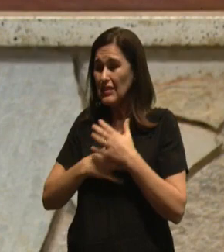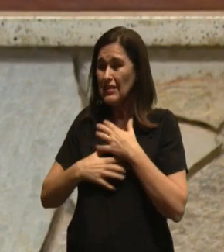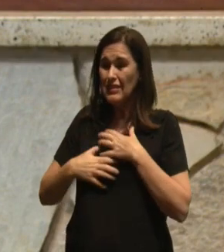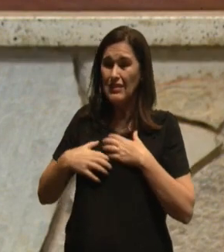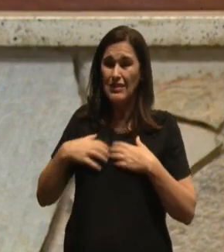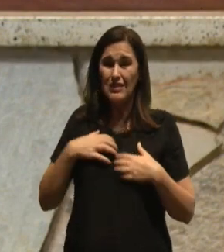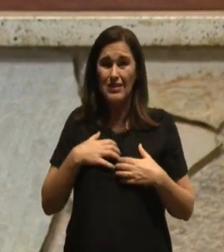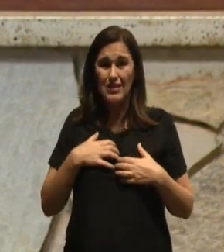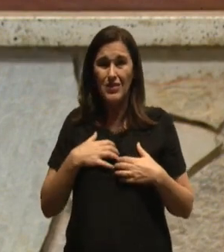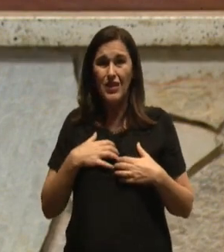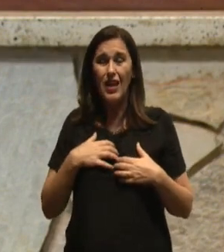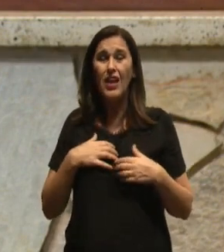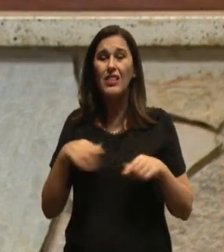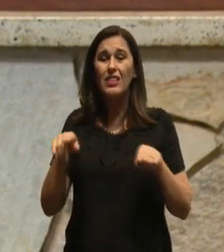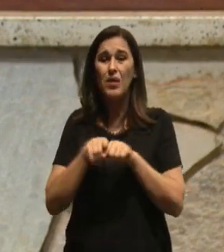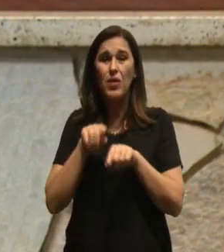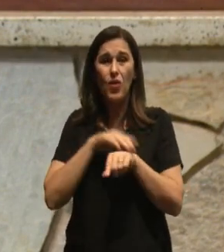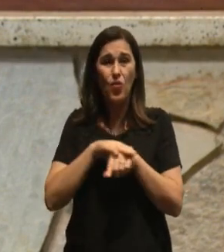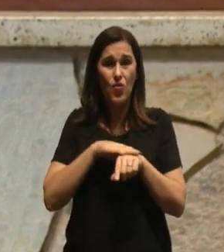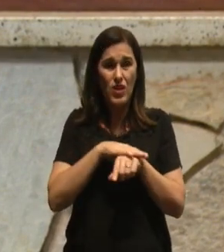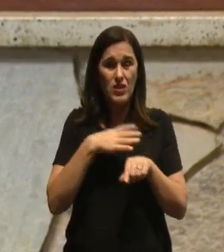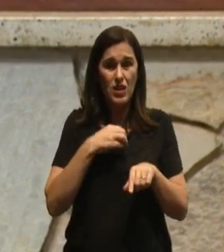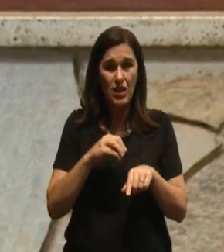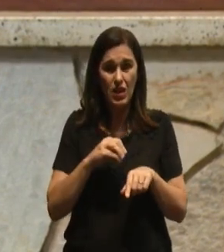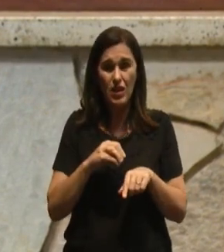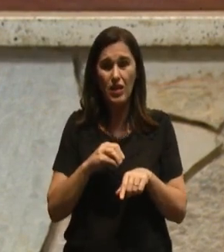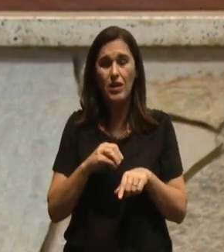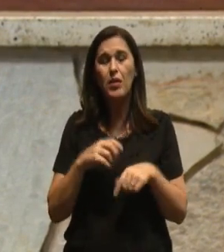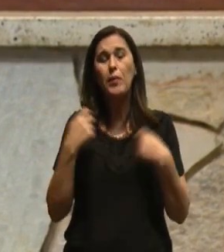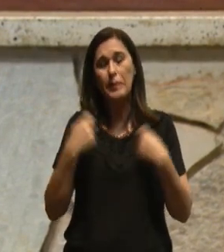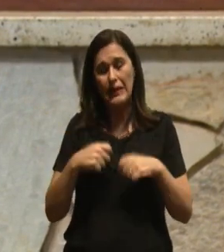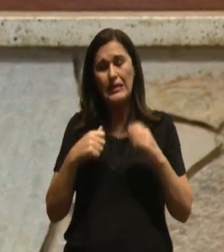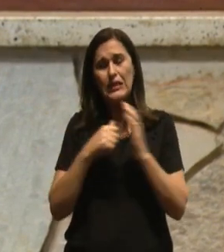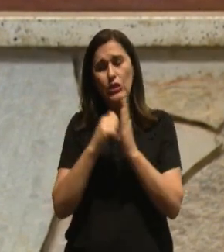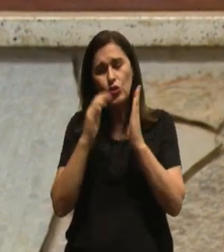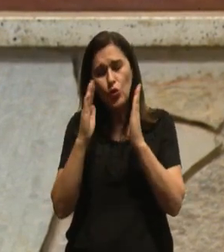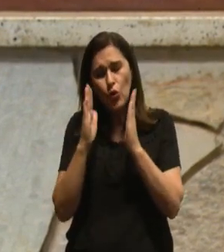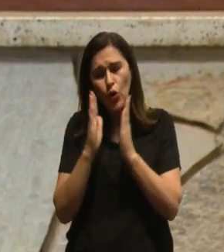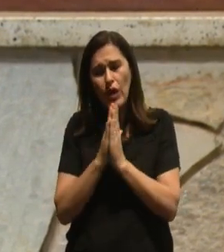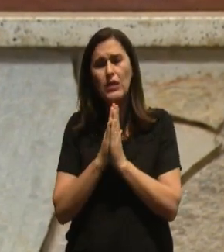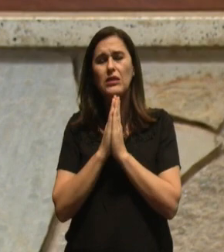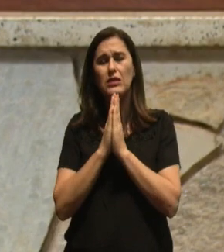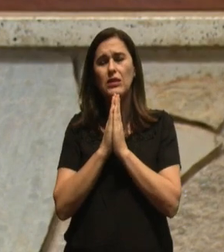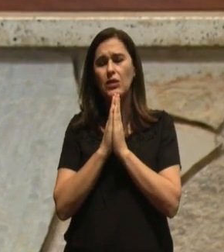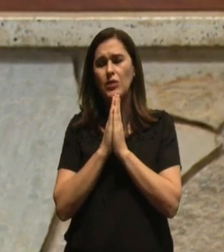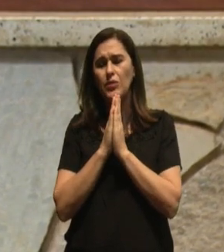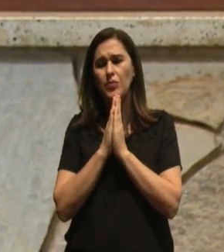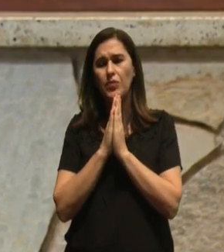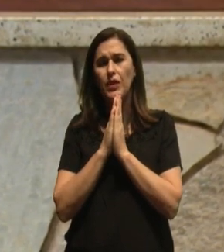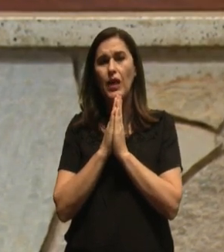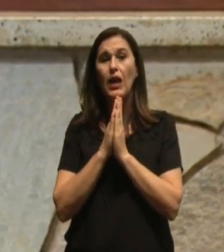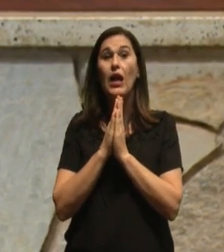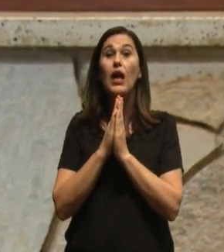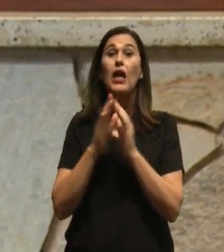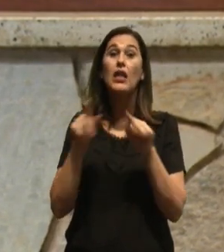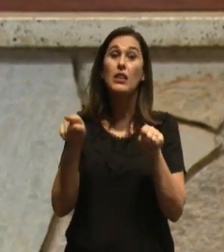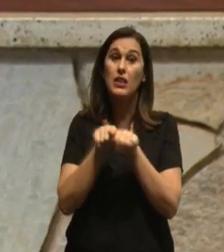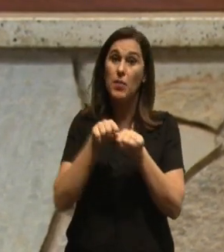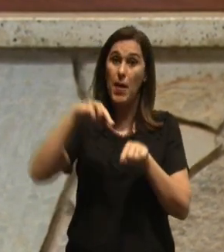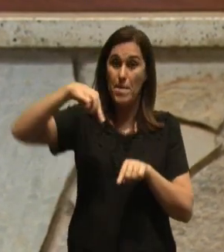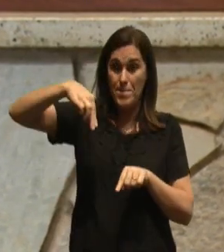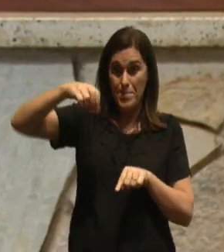sua filha lá no hospital, o quadro está estabilizado, mas carece das orações. Irmão Marco, também, que trabalha no Ministério